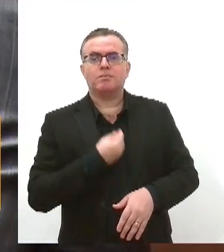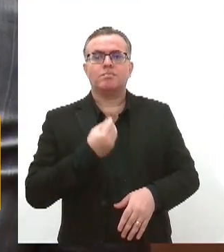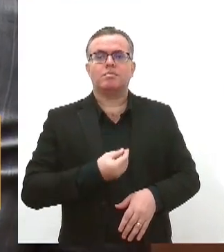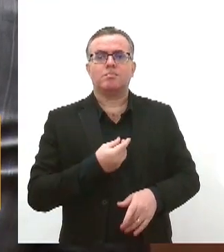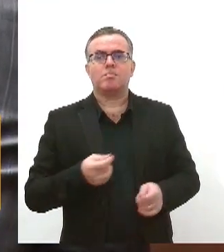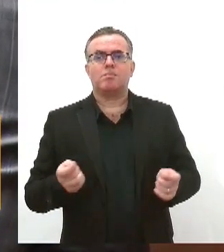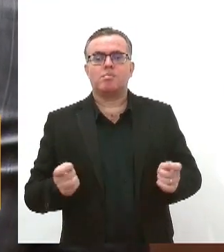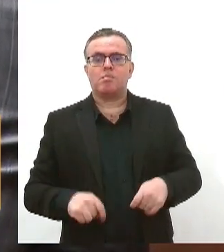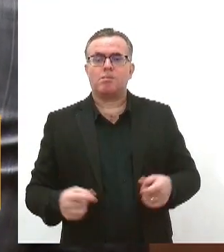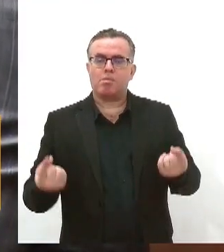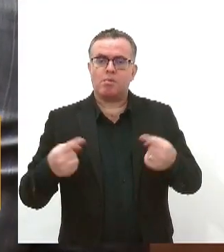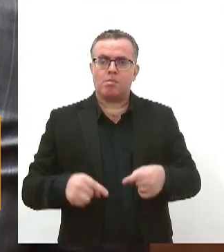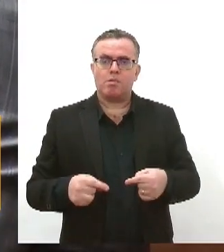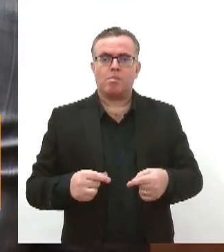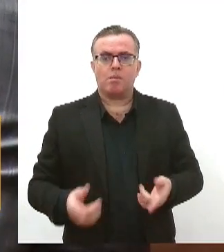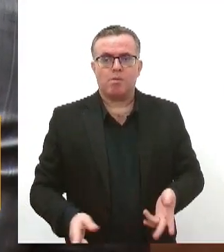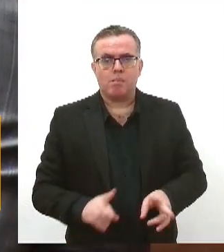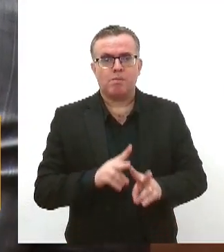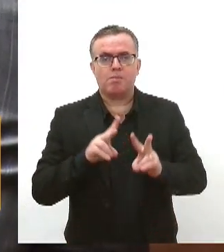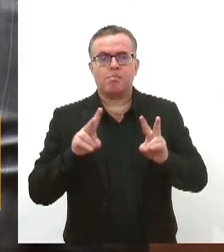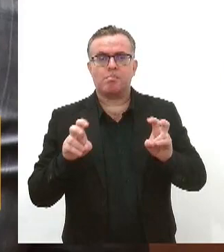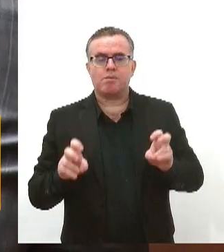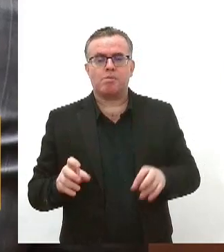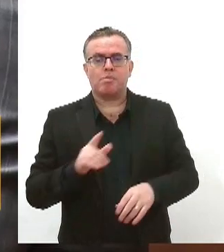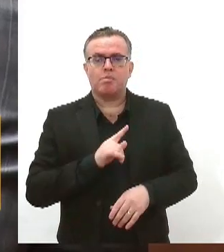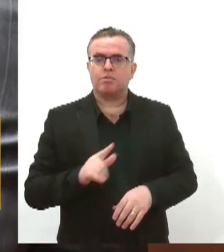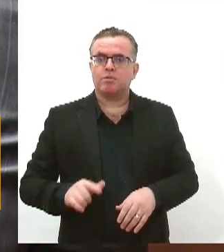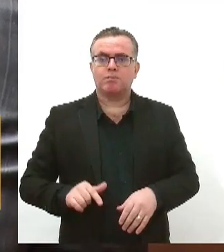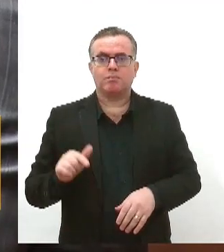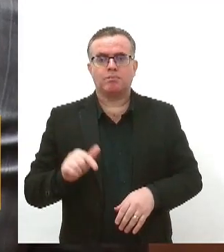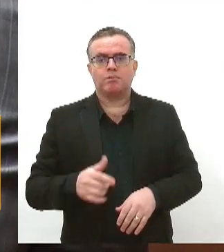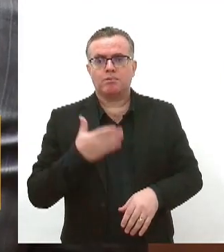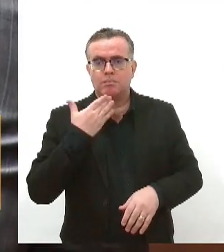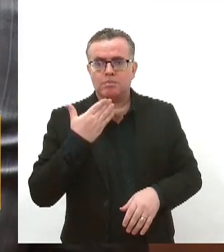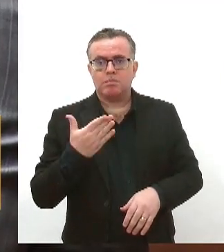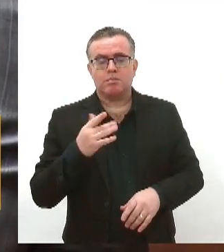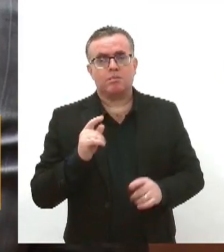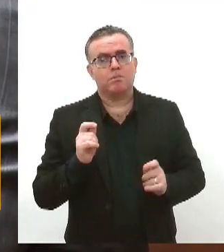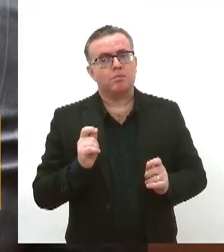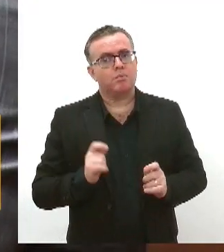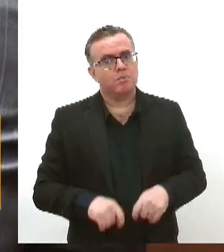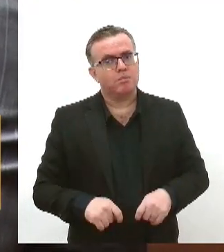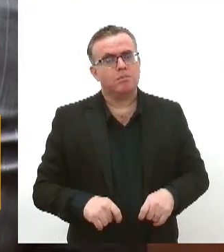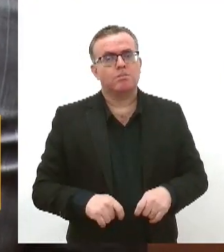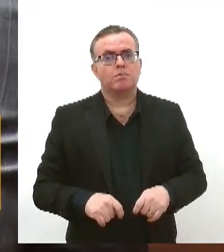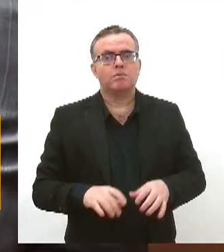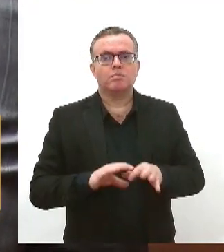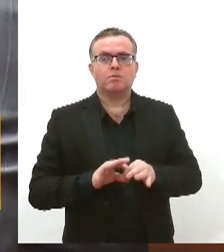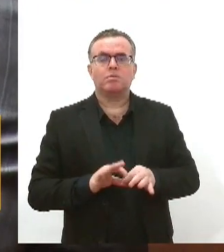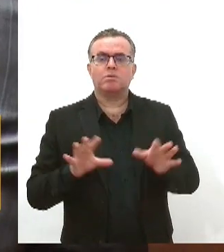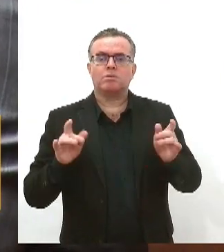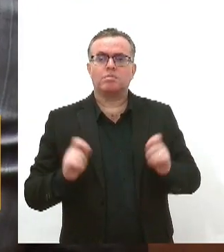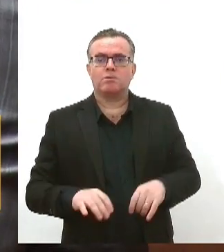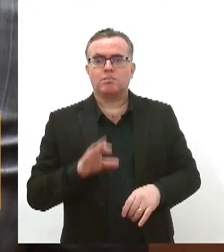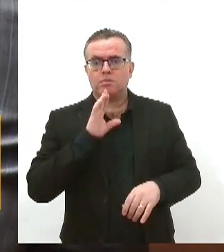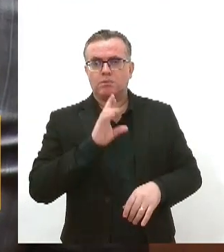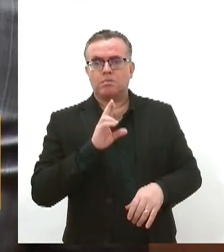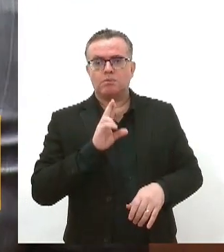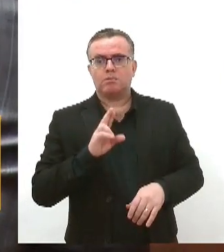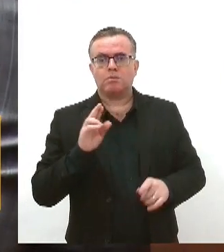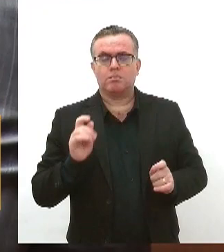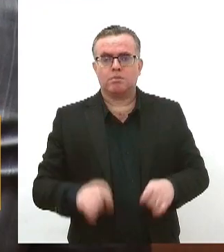Sobre o assunto, o líder do governo na casa pediu uma questão de ordem para responder aos deputados da